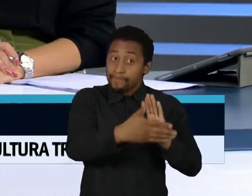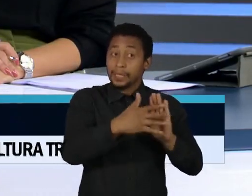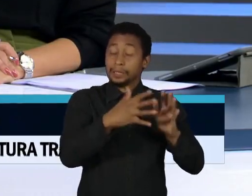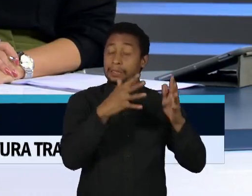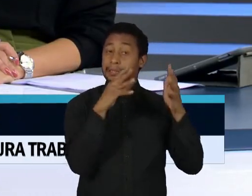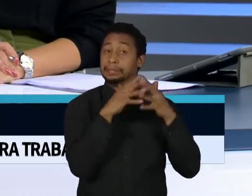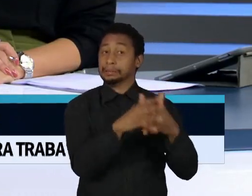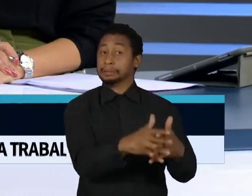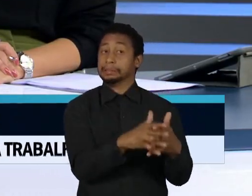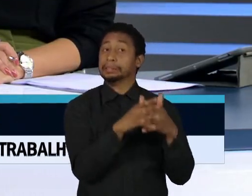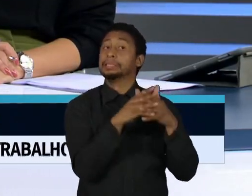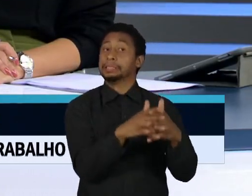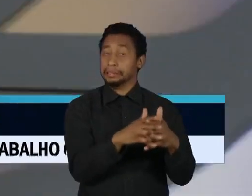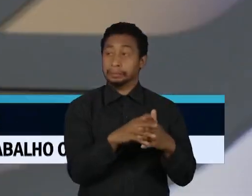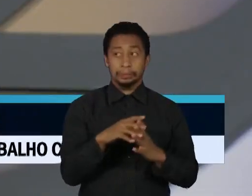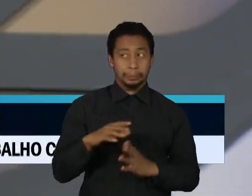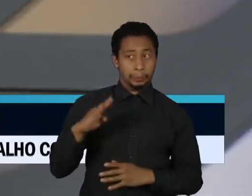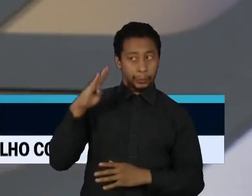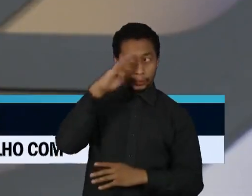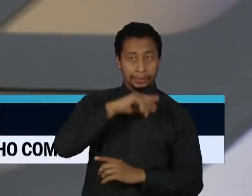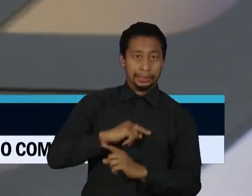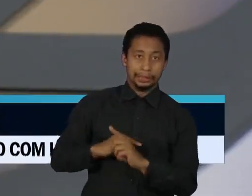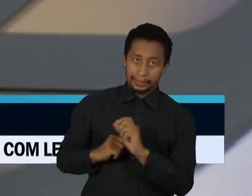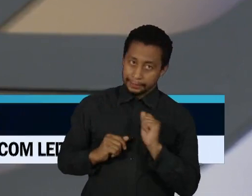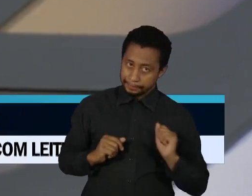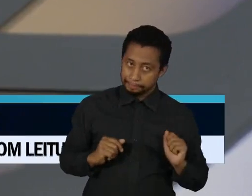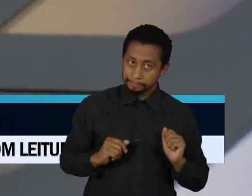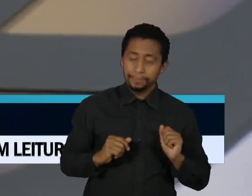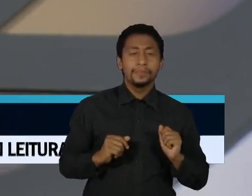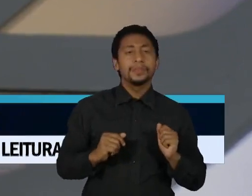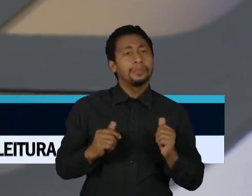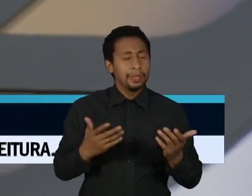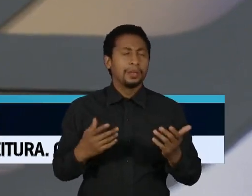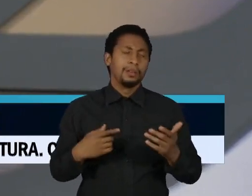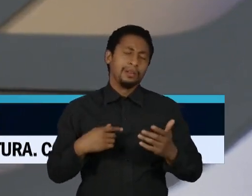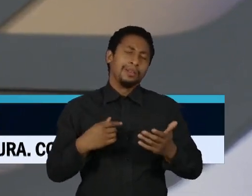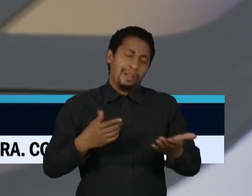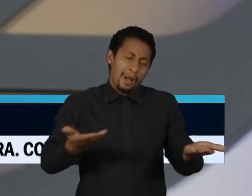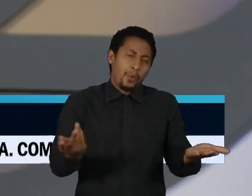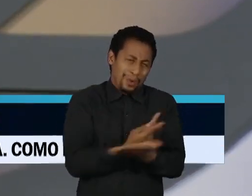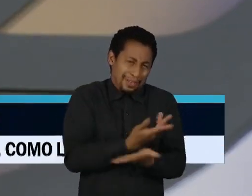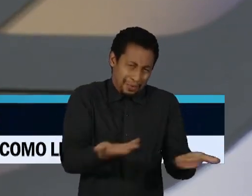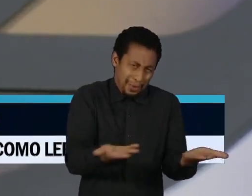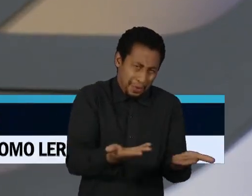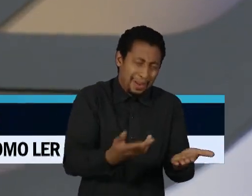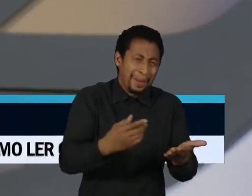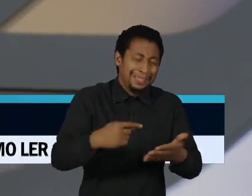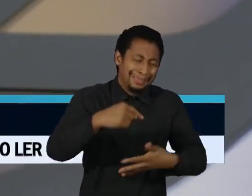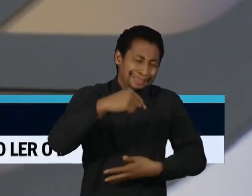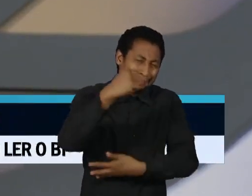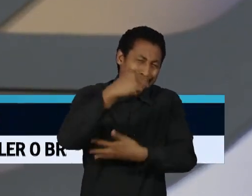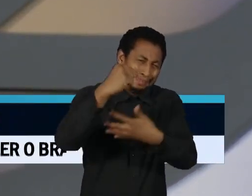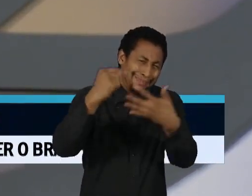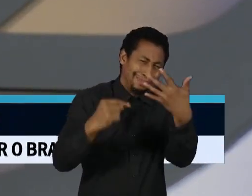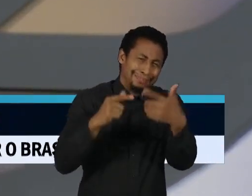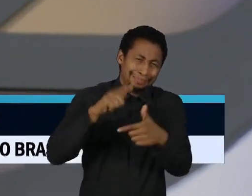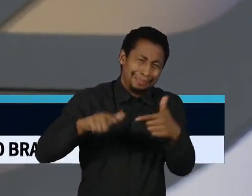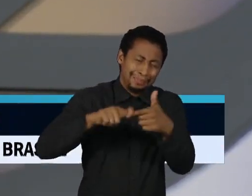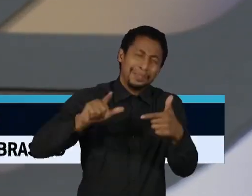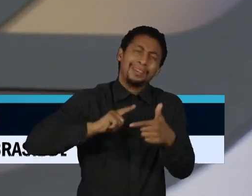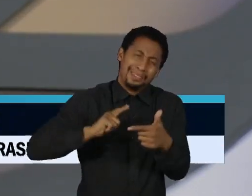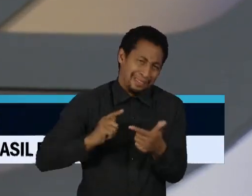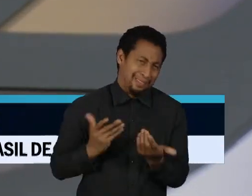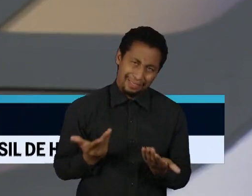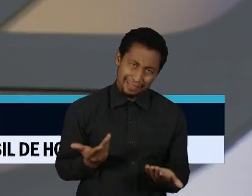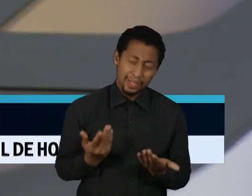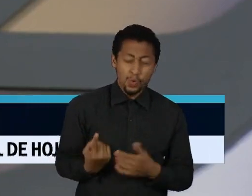complicado para Jair Bolsonaro. Porque, além deste caso, há vários outros. Este não é o único caso que tem como objeto